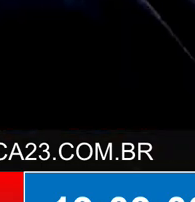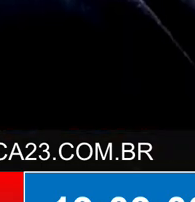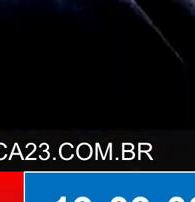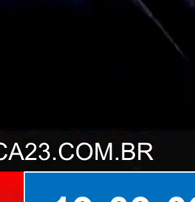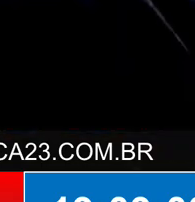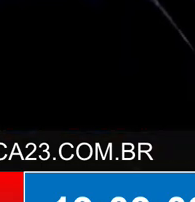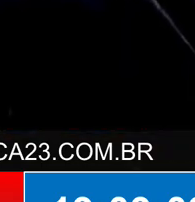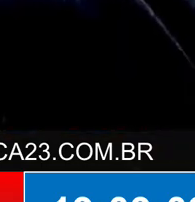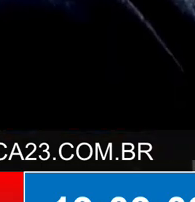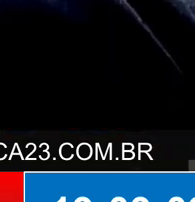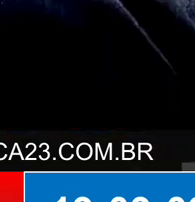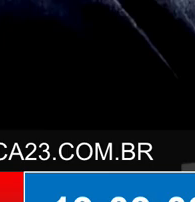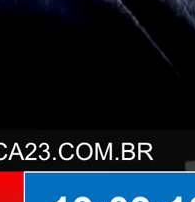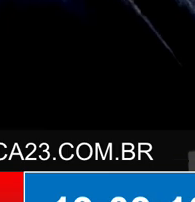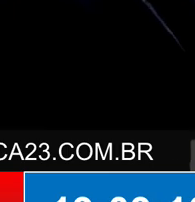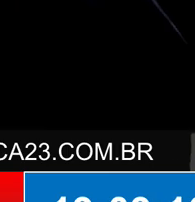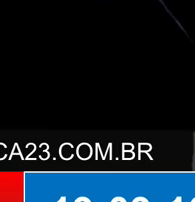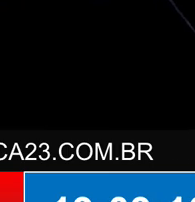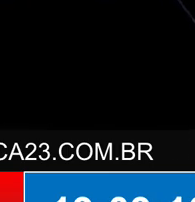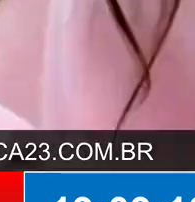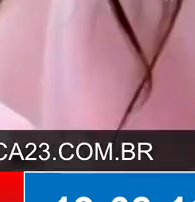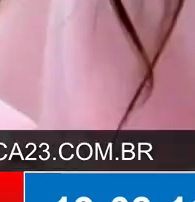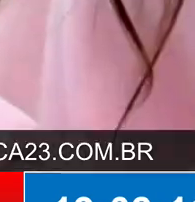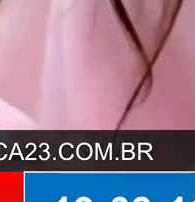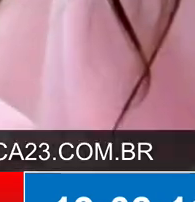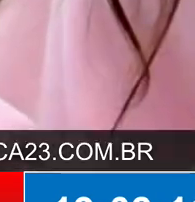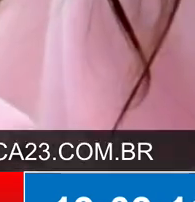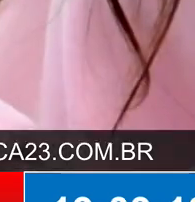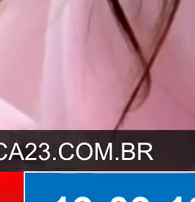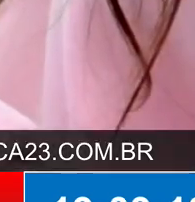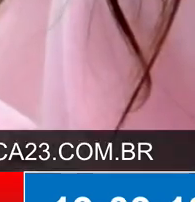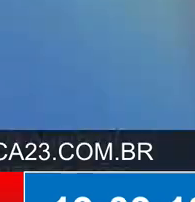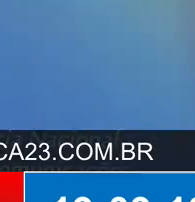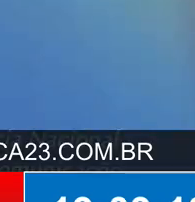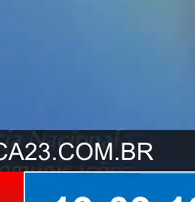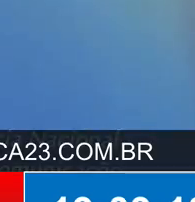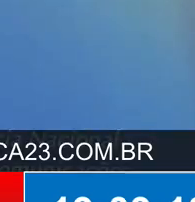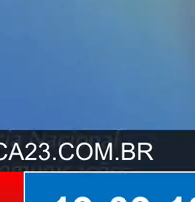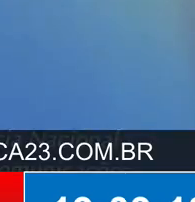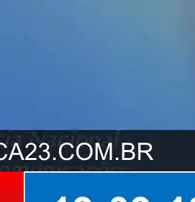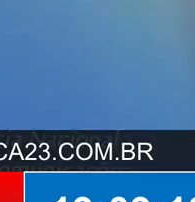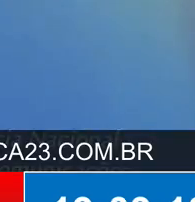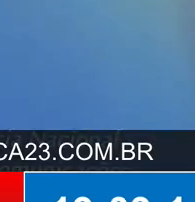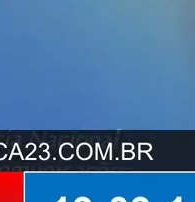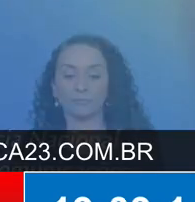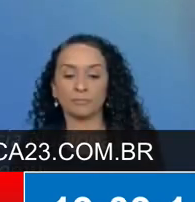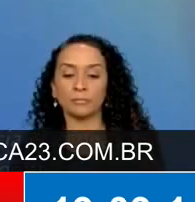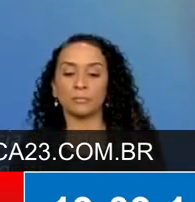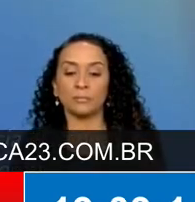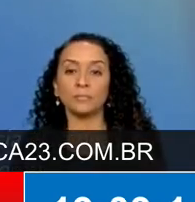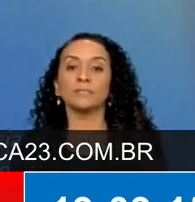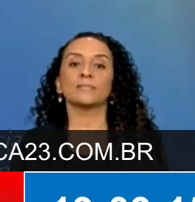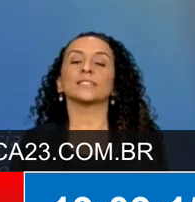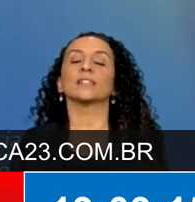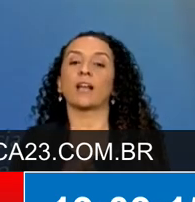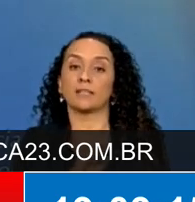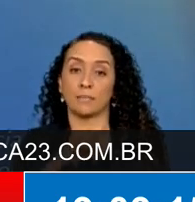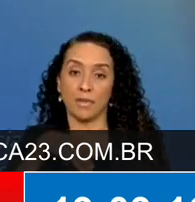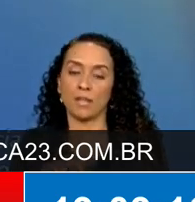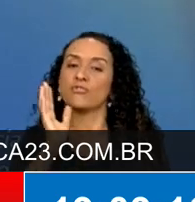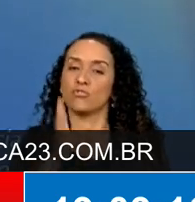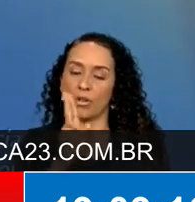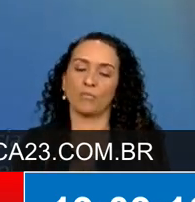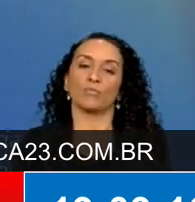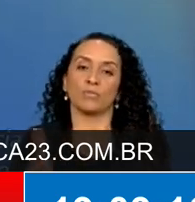estar em operação em todos os estados do Sul e do Sudeste. É um sistema que é uma evolução do sistema de SMS, que já